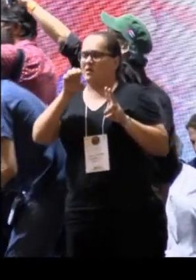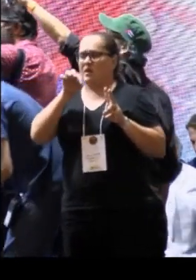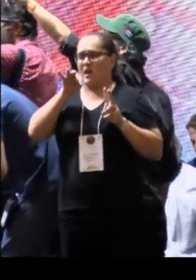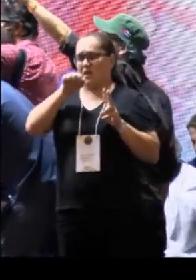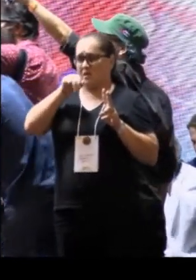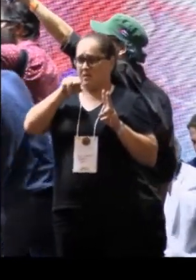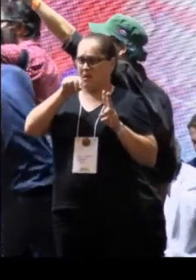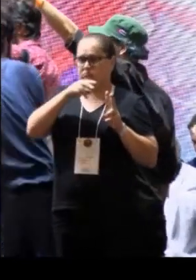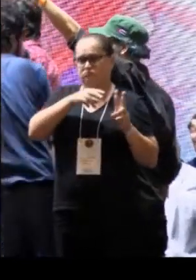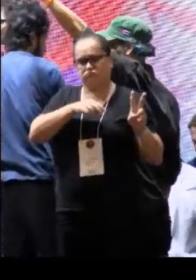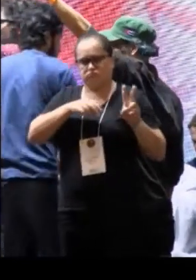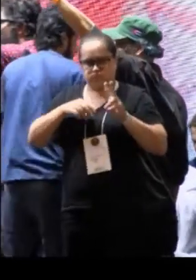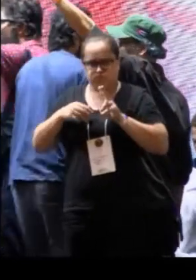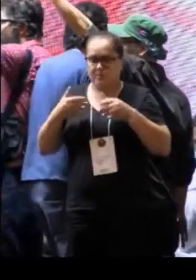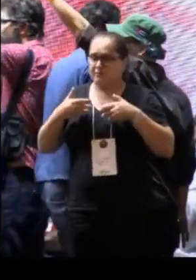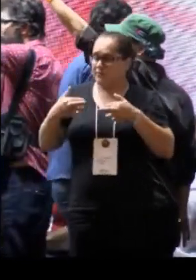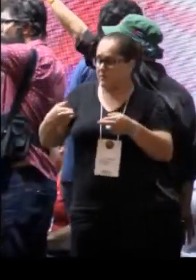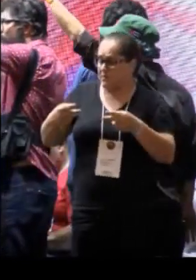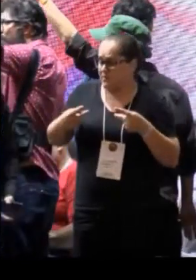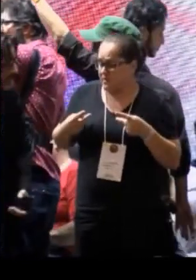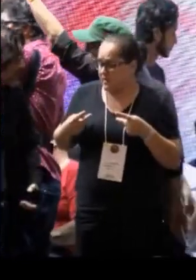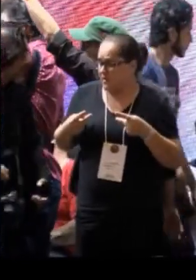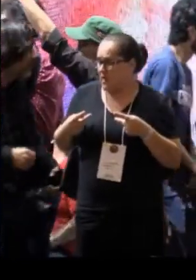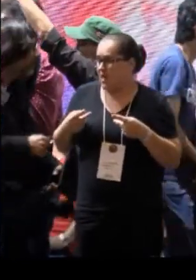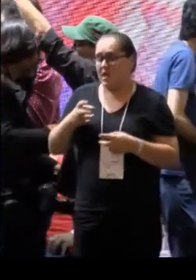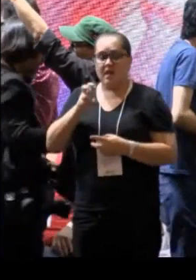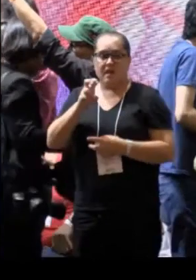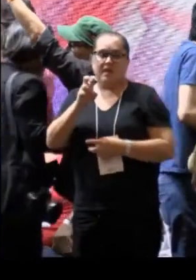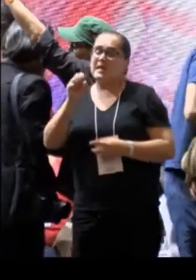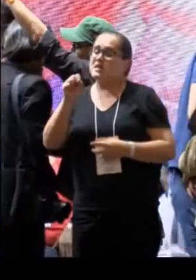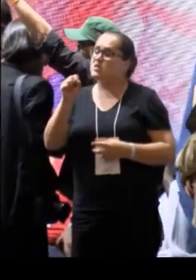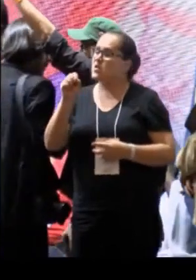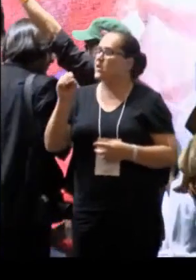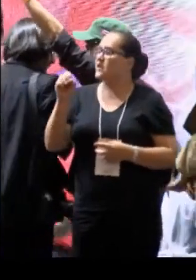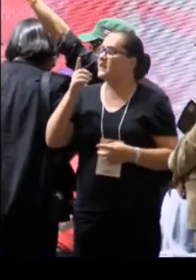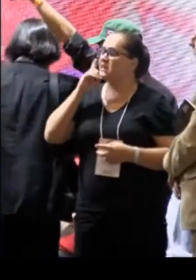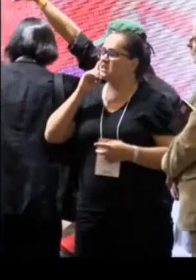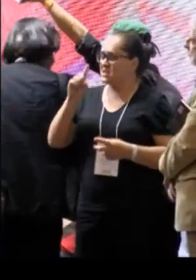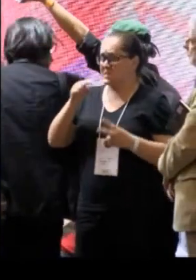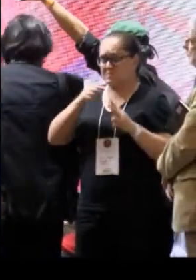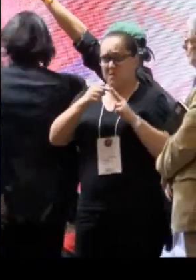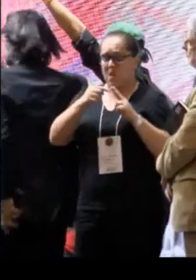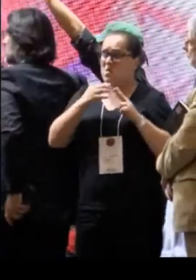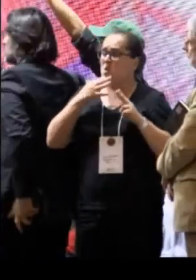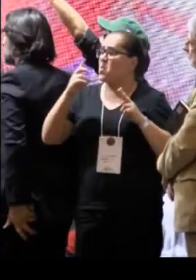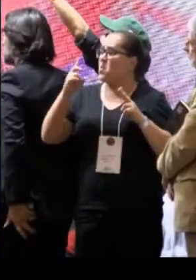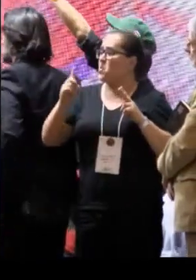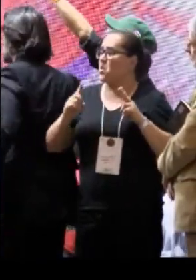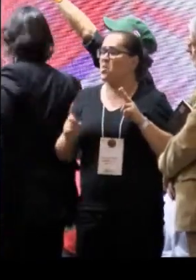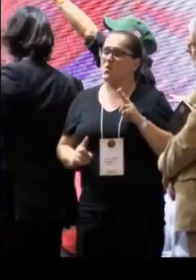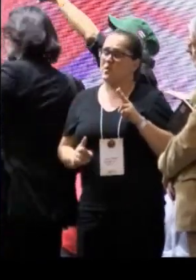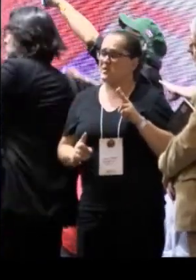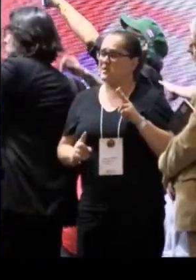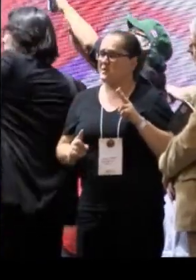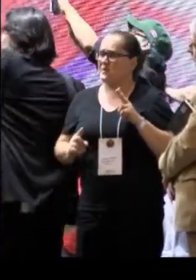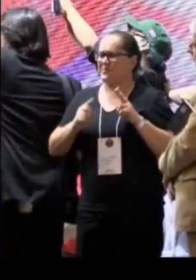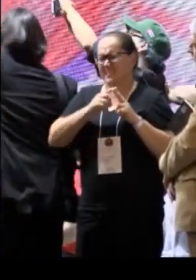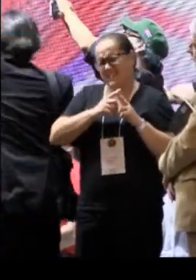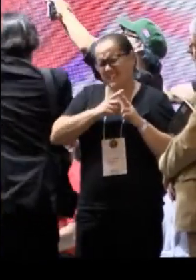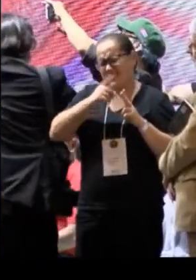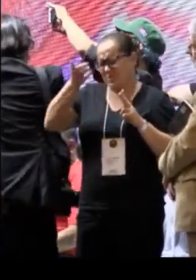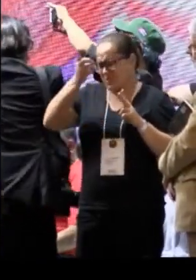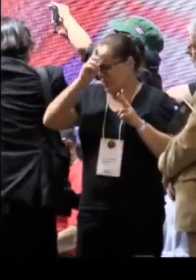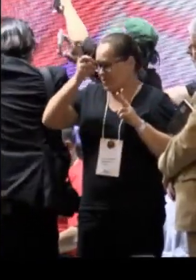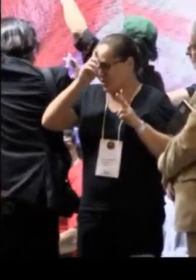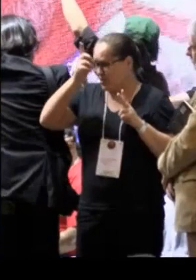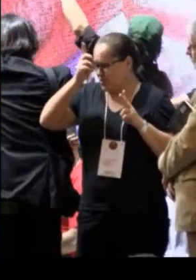580 dias, tirando sábado e domingo. Esses dois homens que eu não conhecia, eles foram todo santo dia